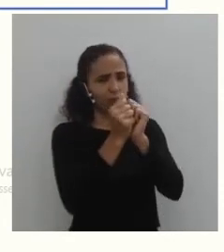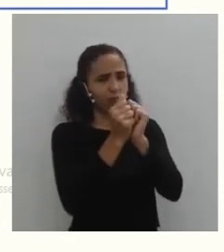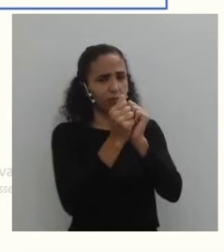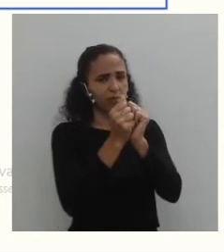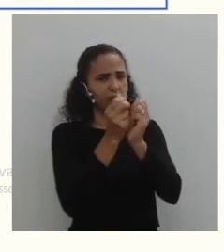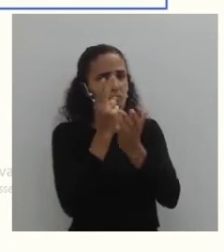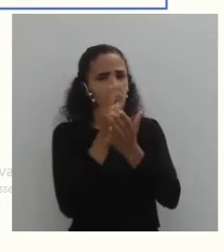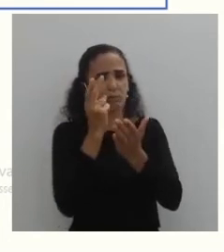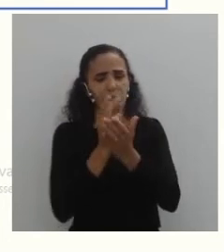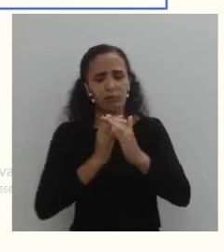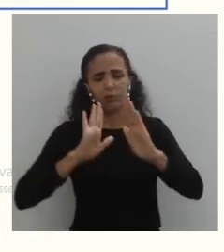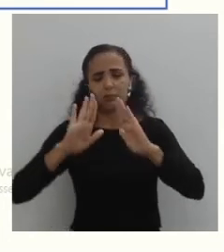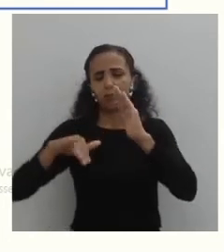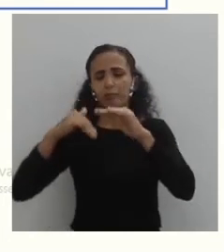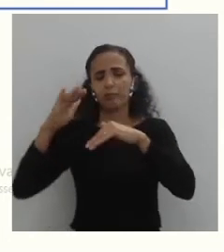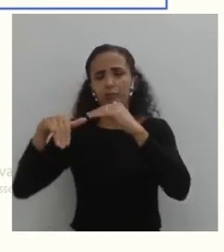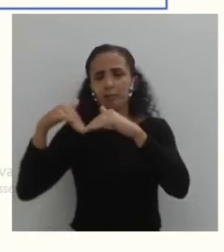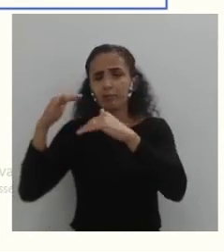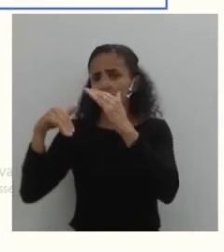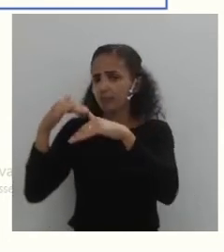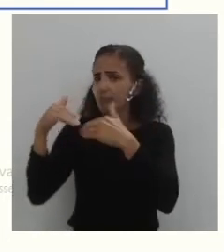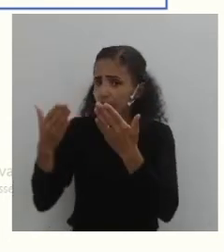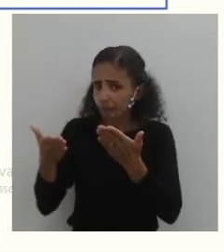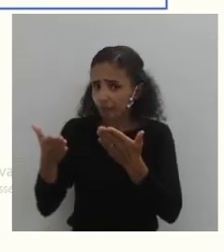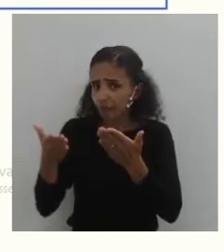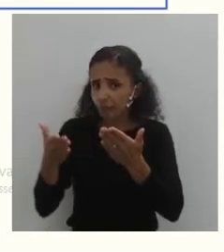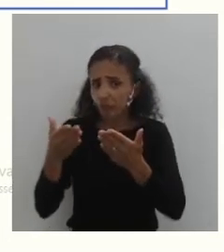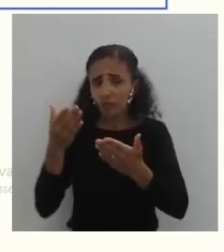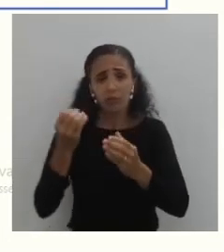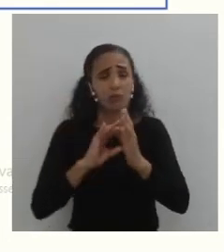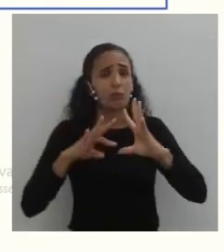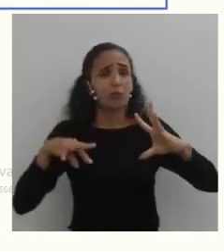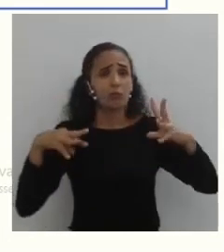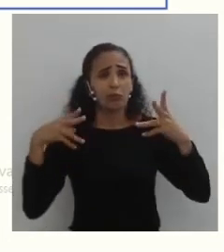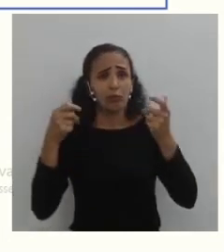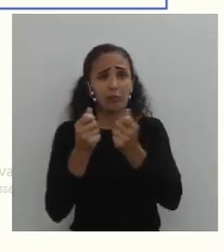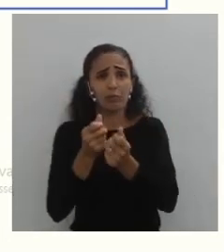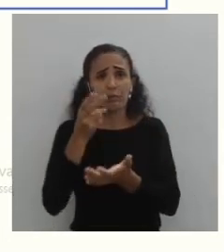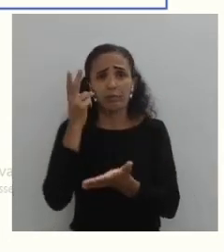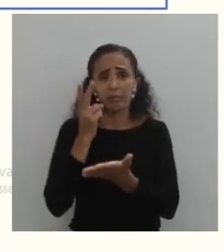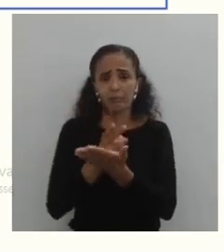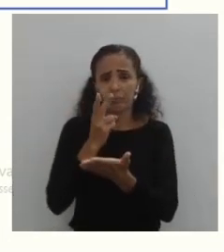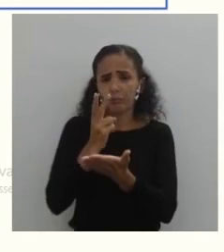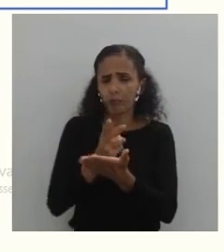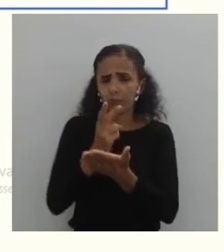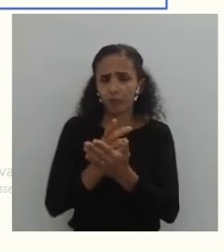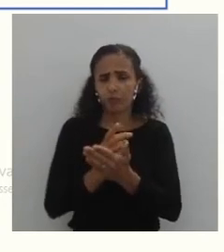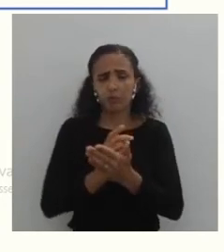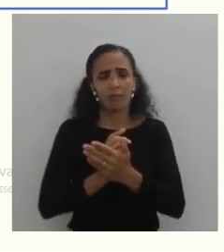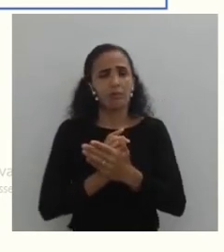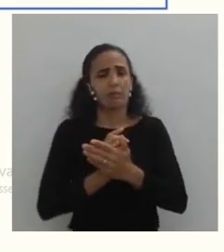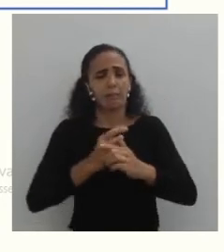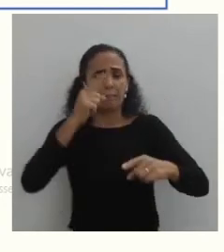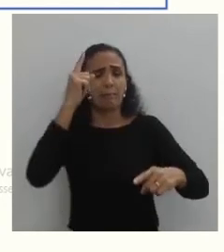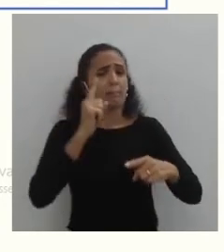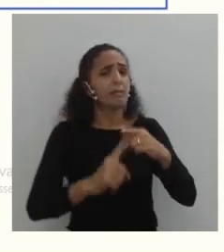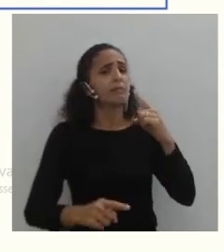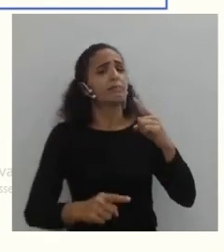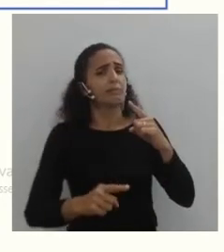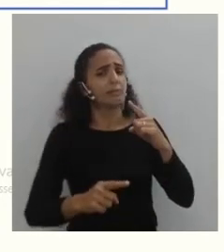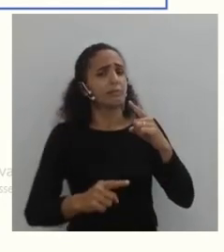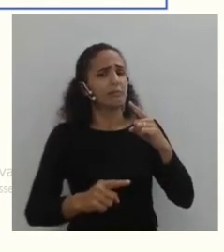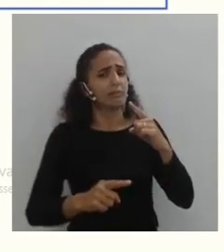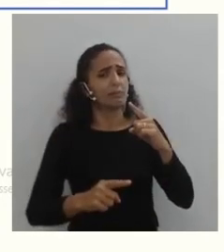a construção de obras religiosas, porque está terminantemente proibido de